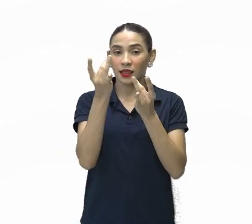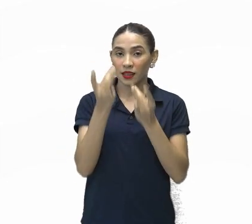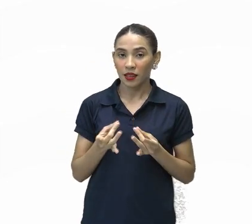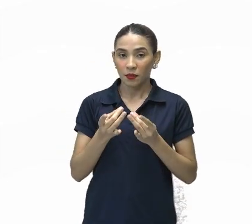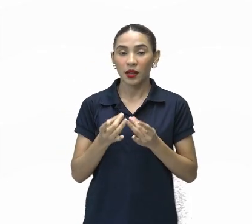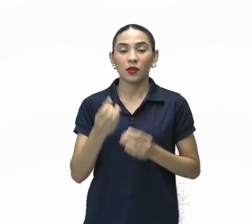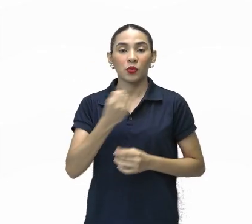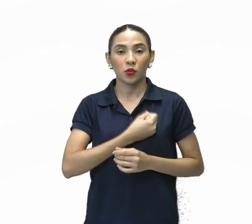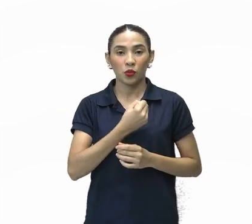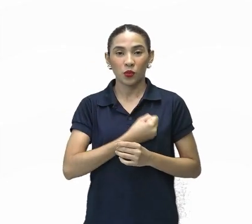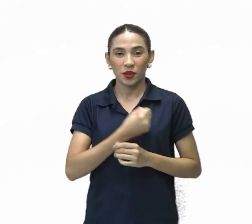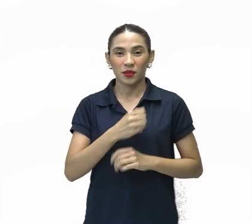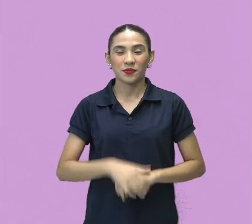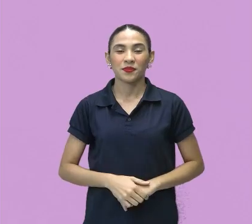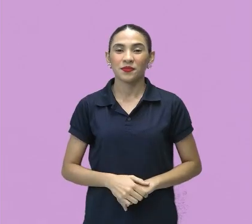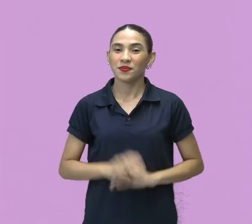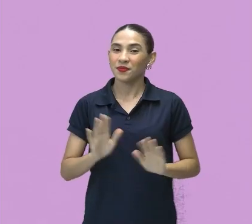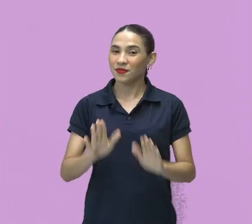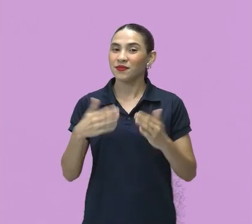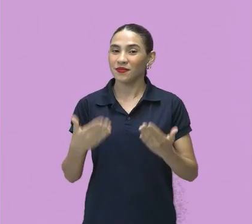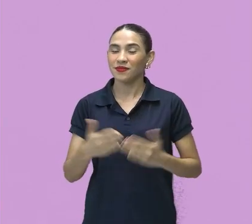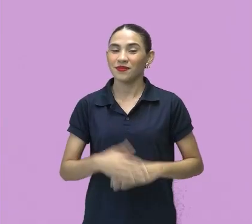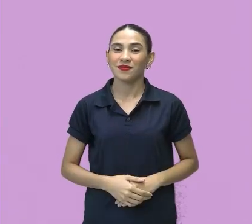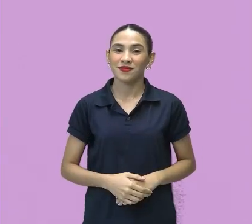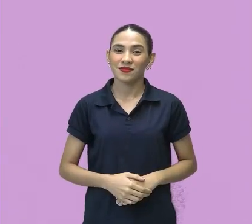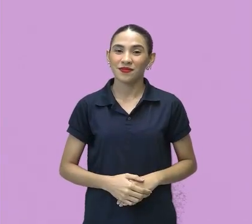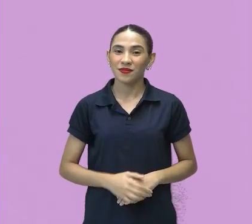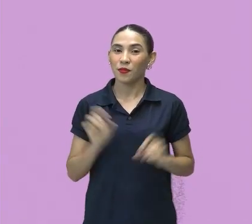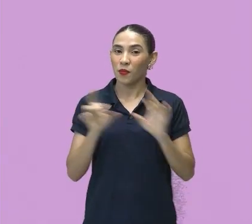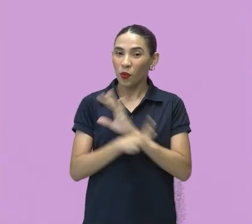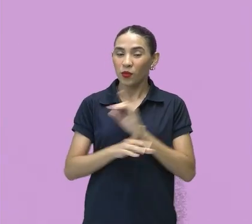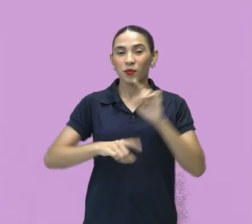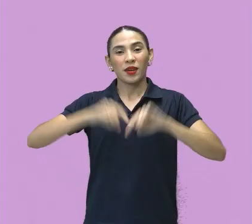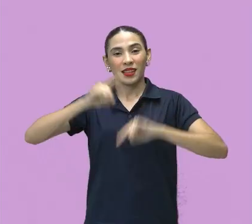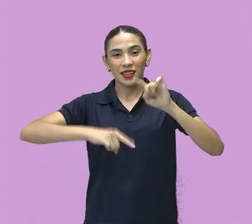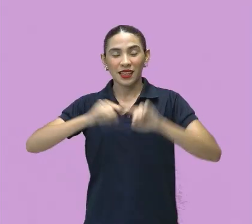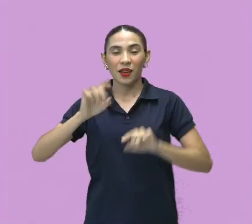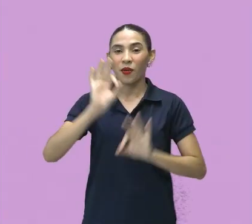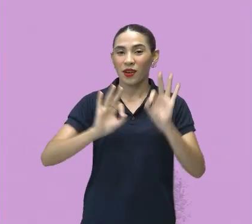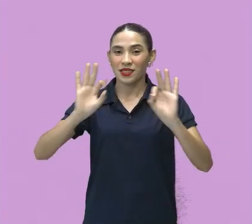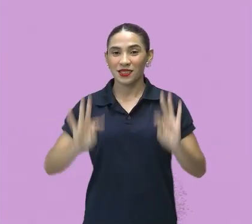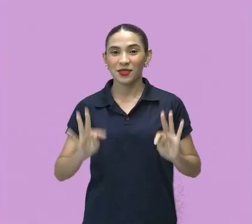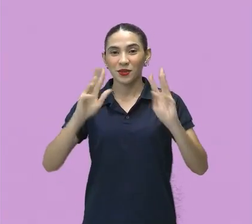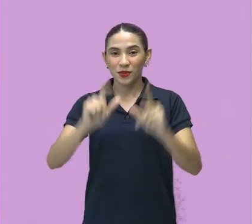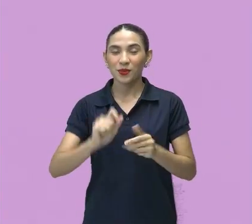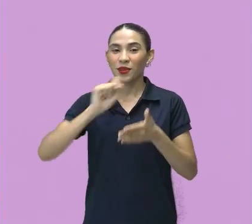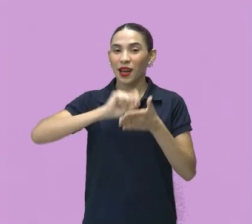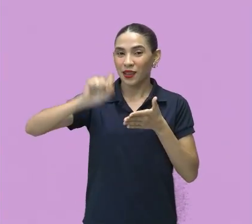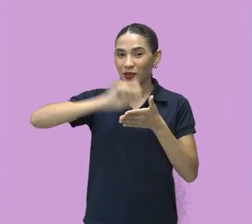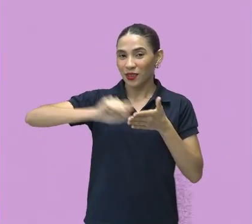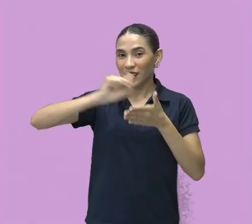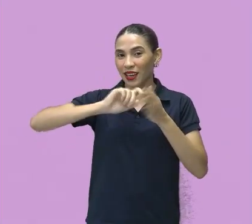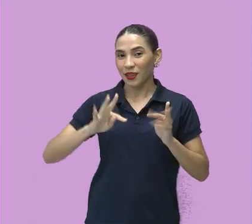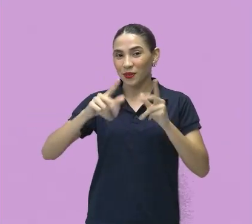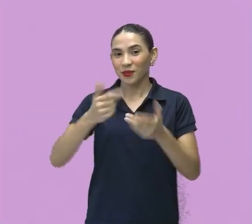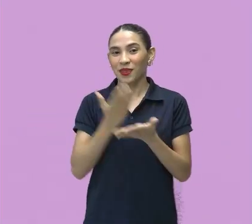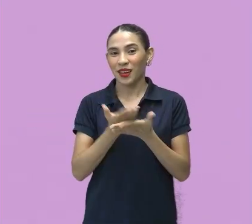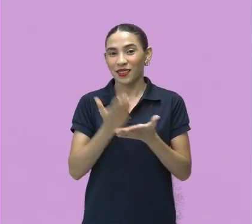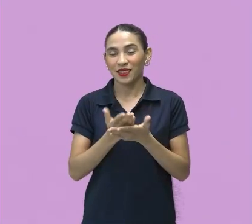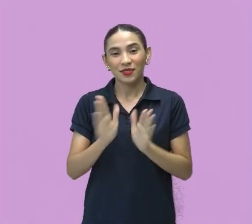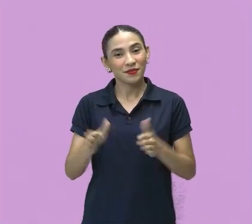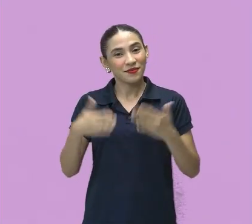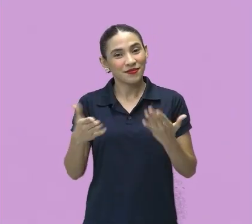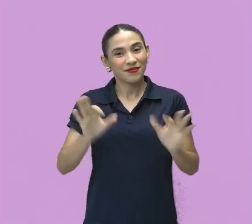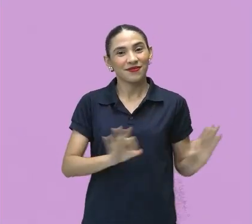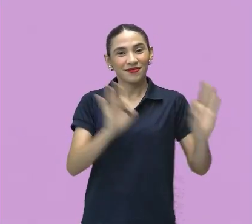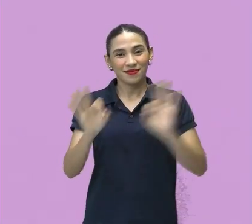Detalhamento, grandezas. Então, prepare seu material, organize tudo para anotar tudo da nossa aula. E sem